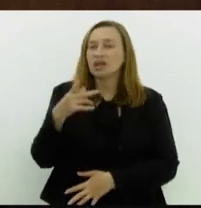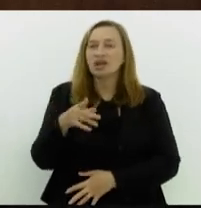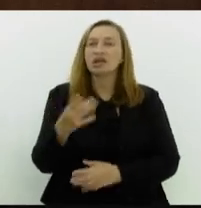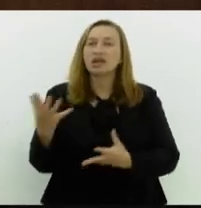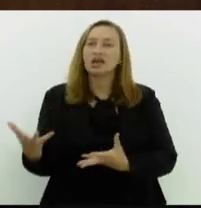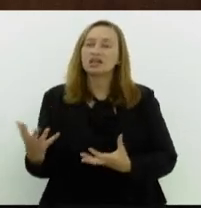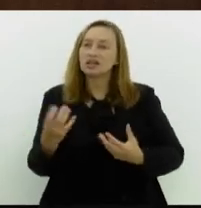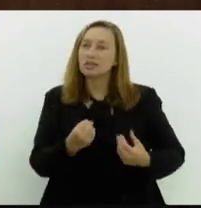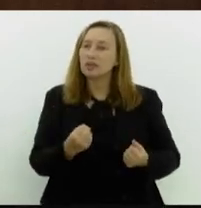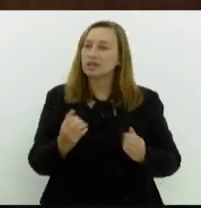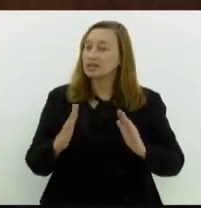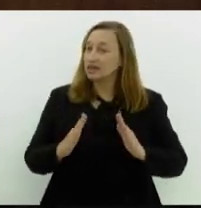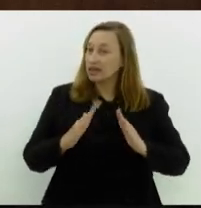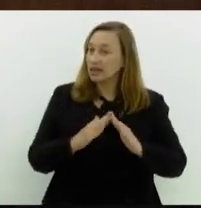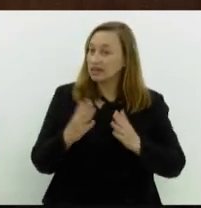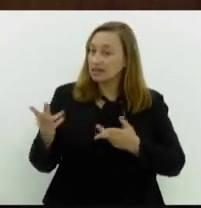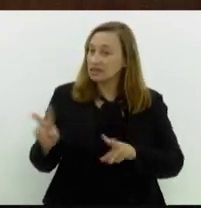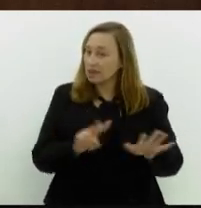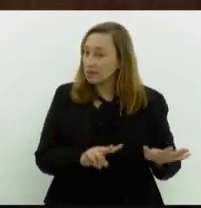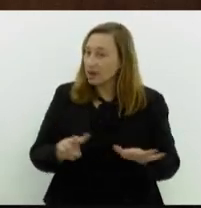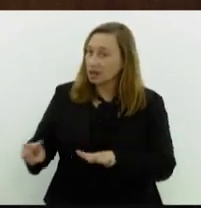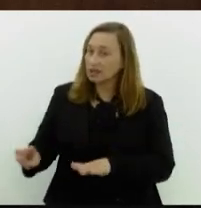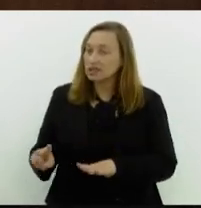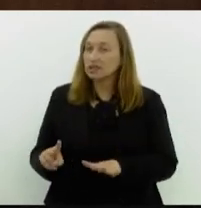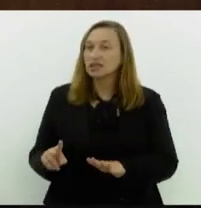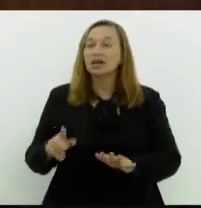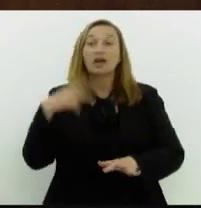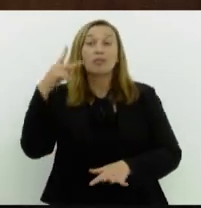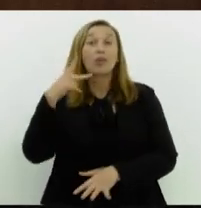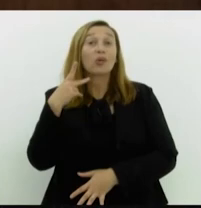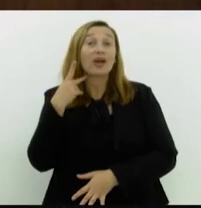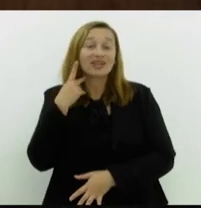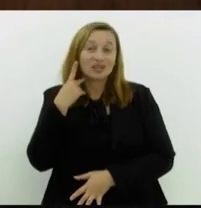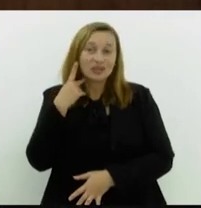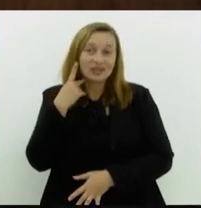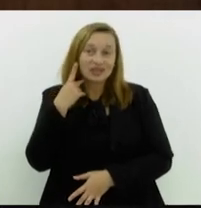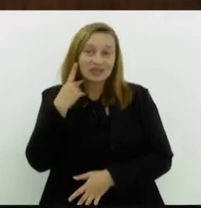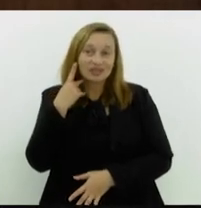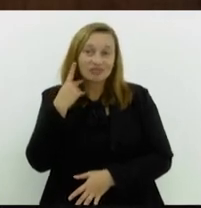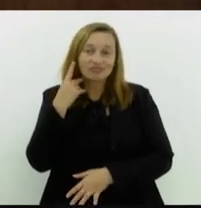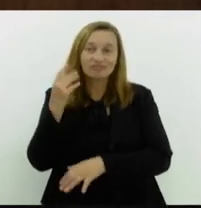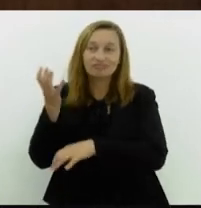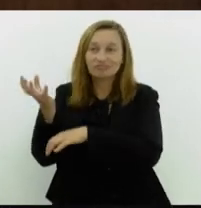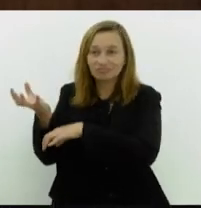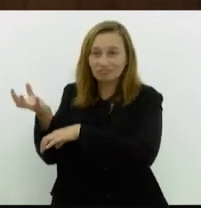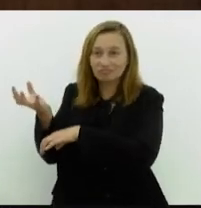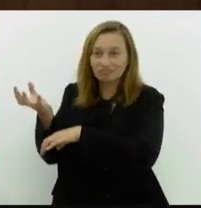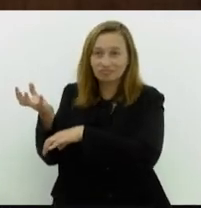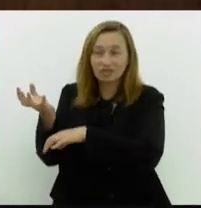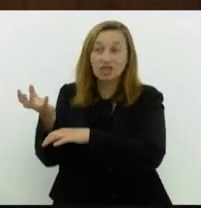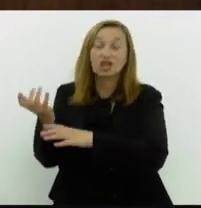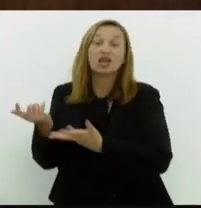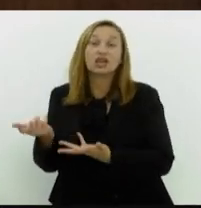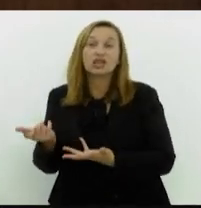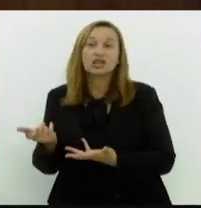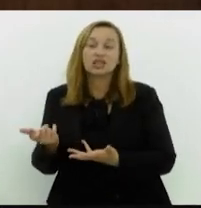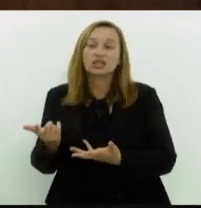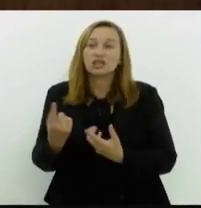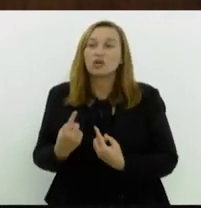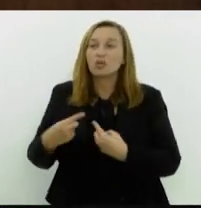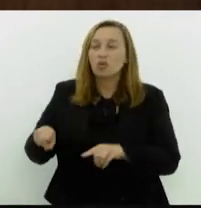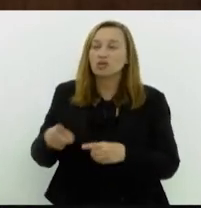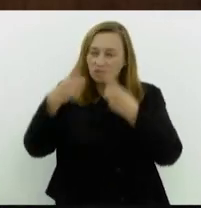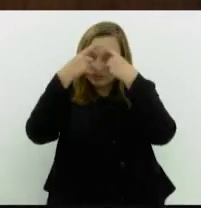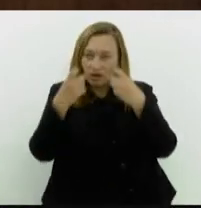esta semana, a Procuradoria da Câmara Federal, num trabalho itinerante de combate à